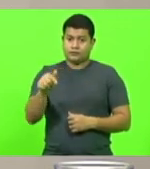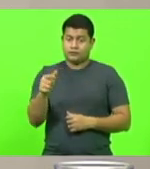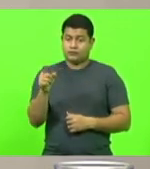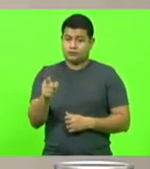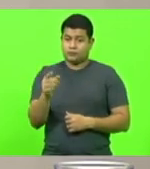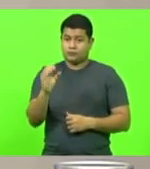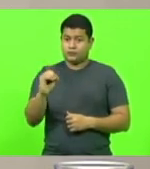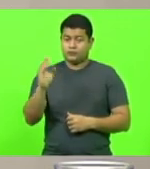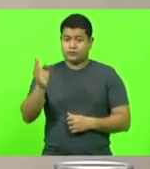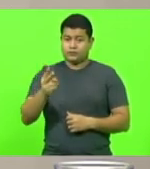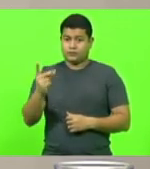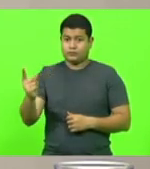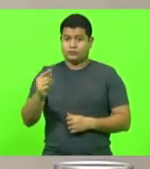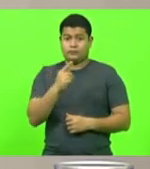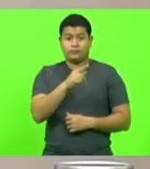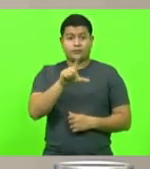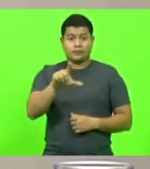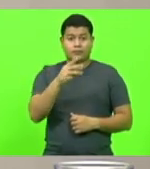297.0/2021, PL